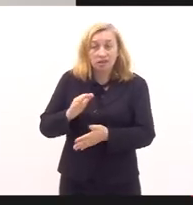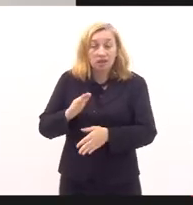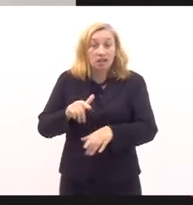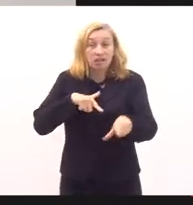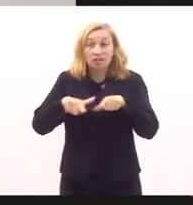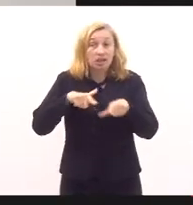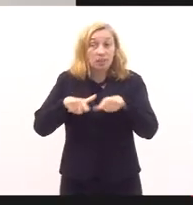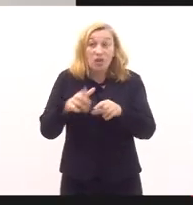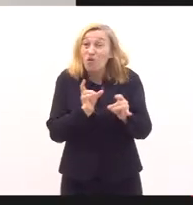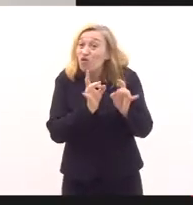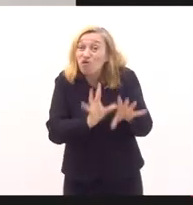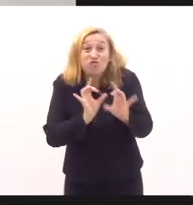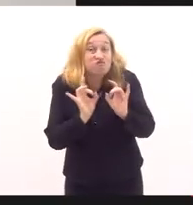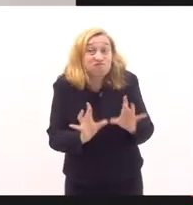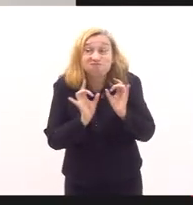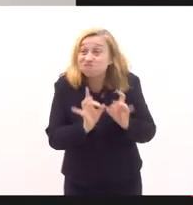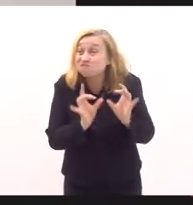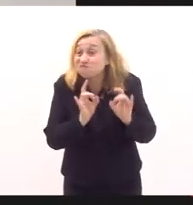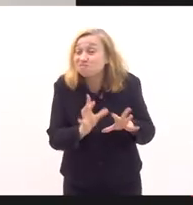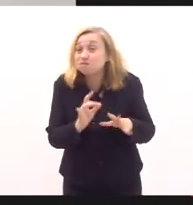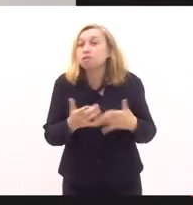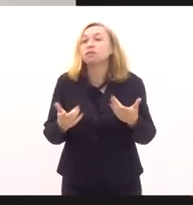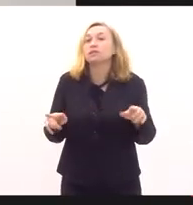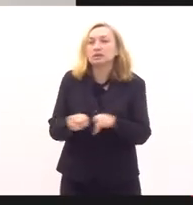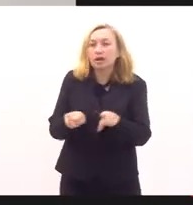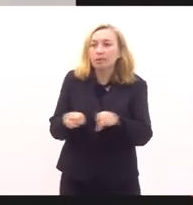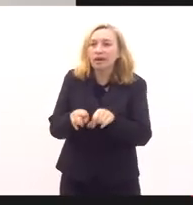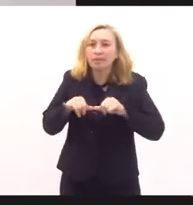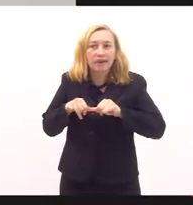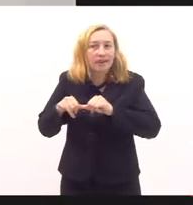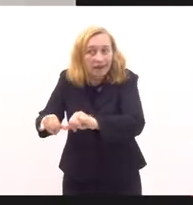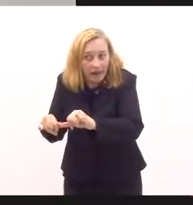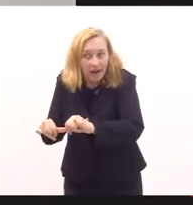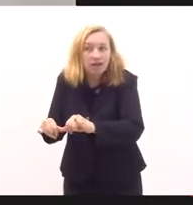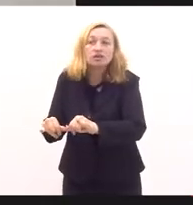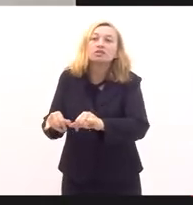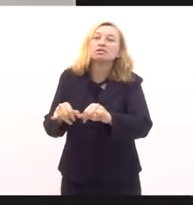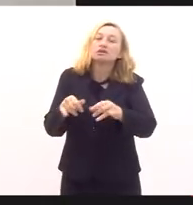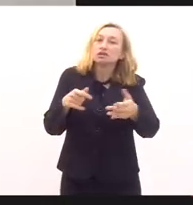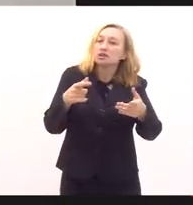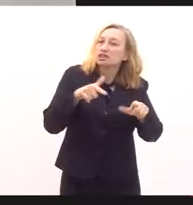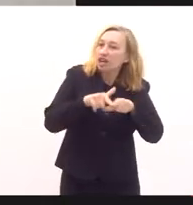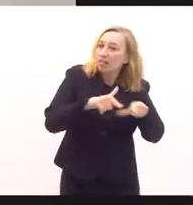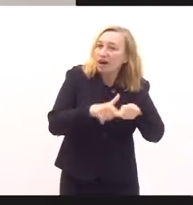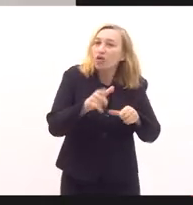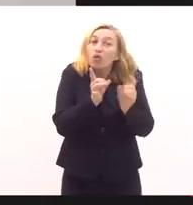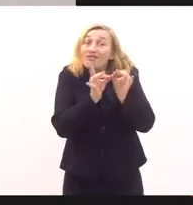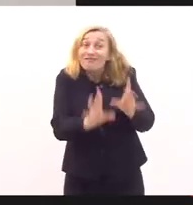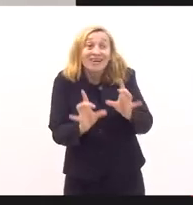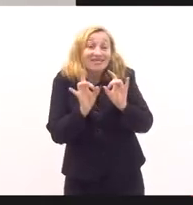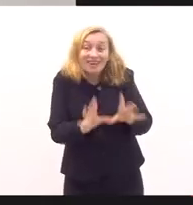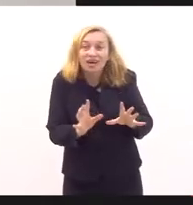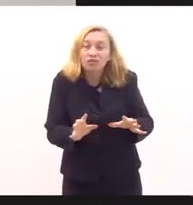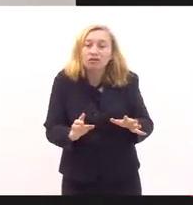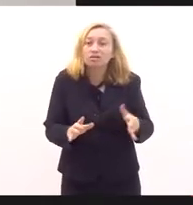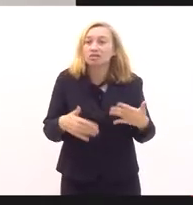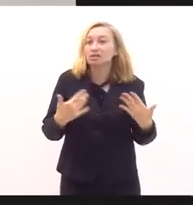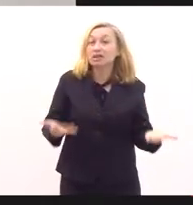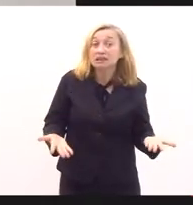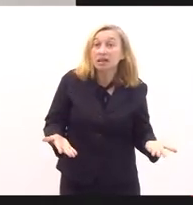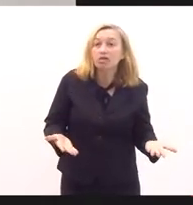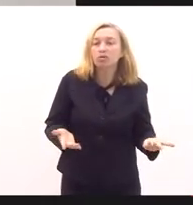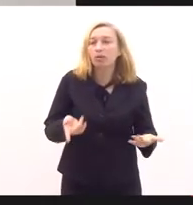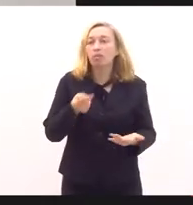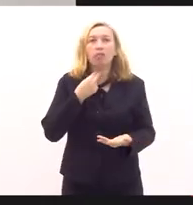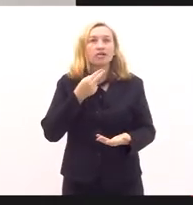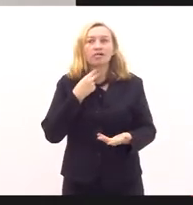trabalhou e vendeu. A rede dos supermercados trabalhou e vendeu. Então, nós não podemos